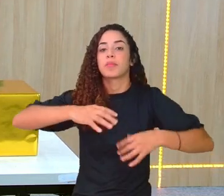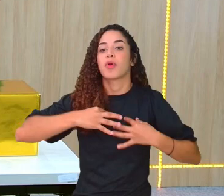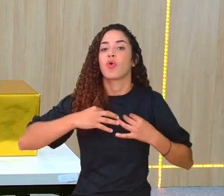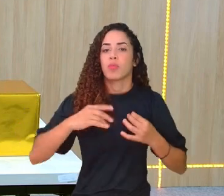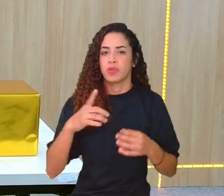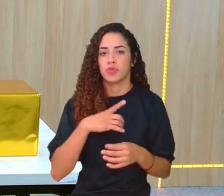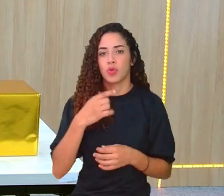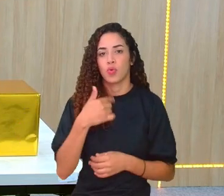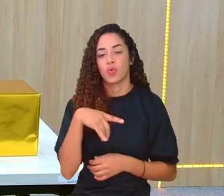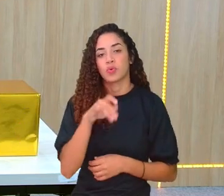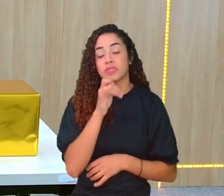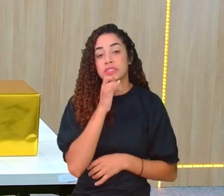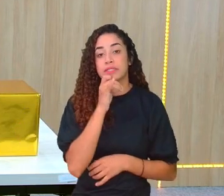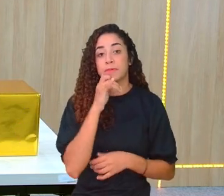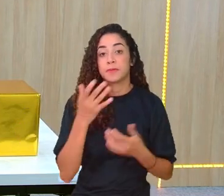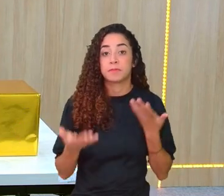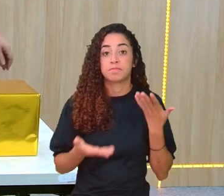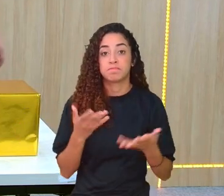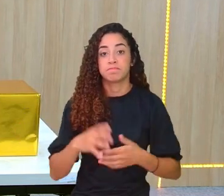Marta? E a...